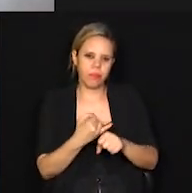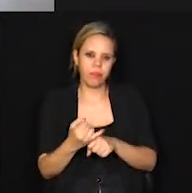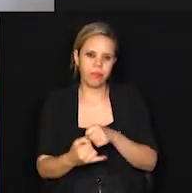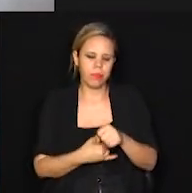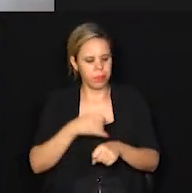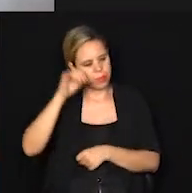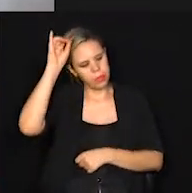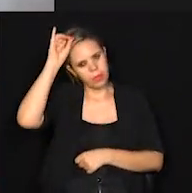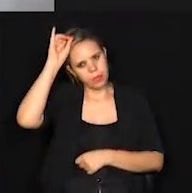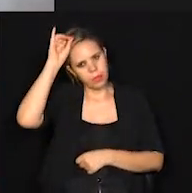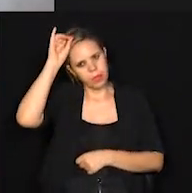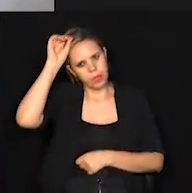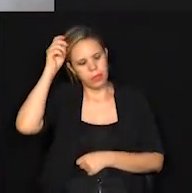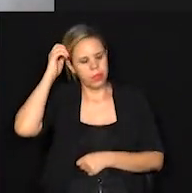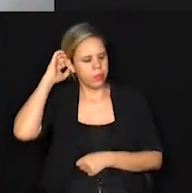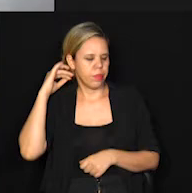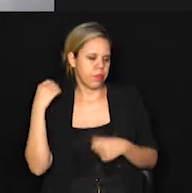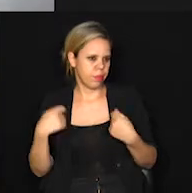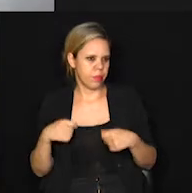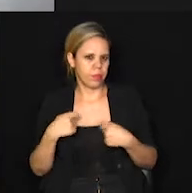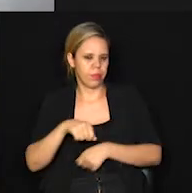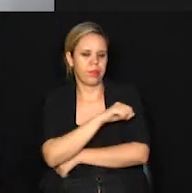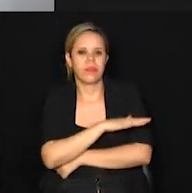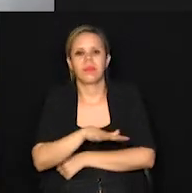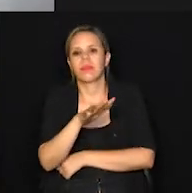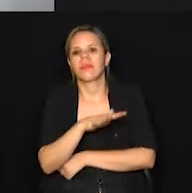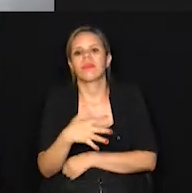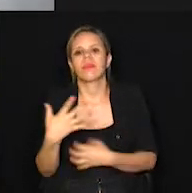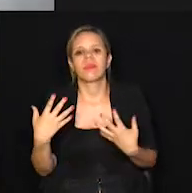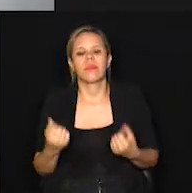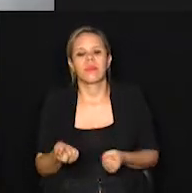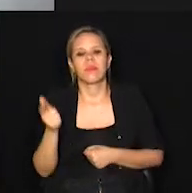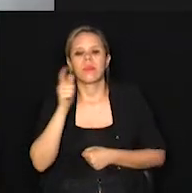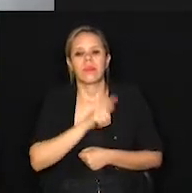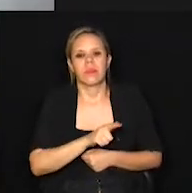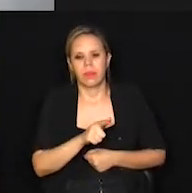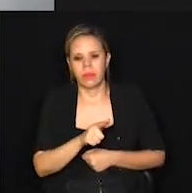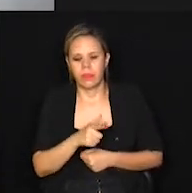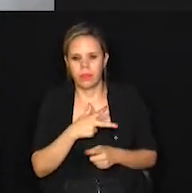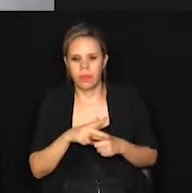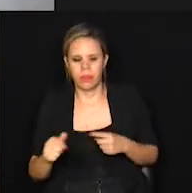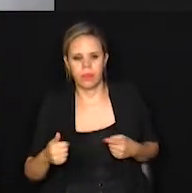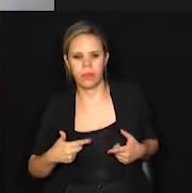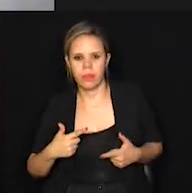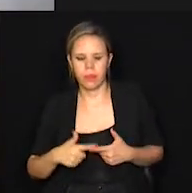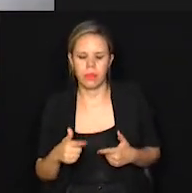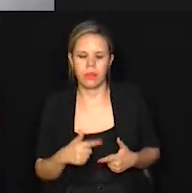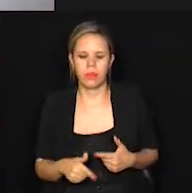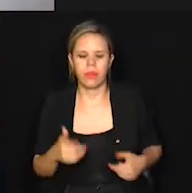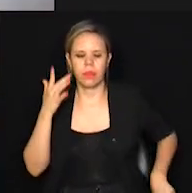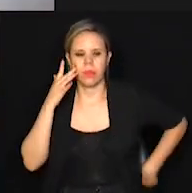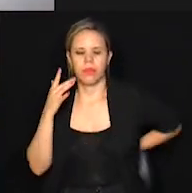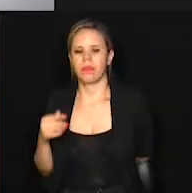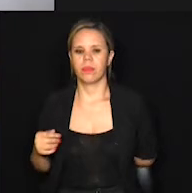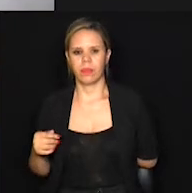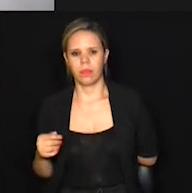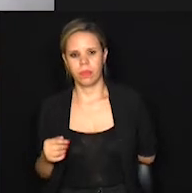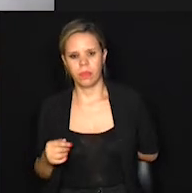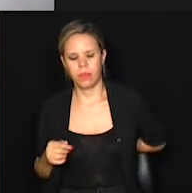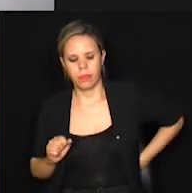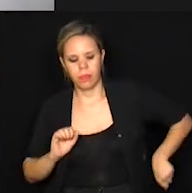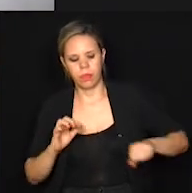Wi-Fi, e isso que eles precisam. Nós vamos conseguir superar tudo isso. Então, essa pandemia que nós